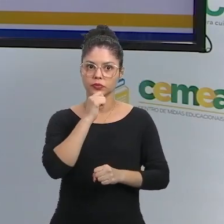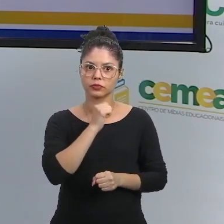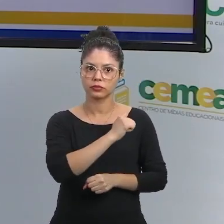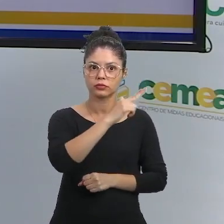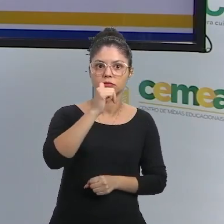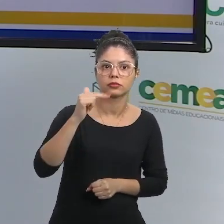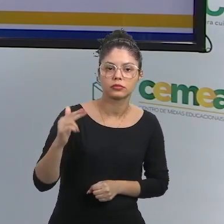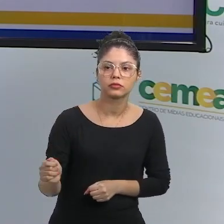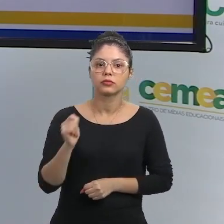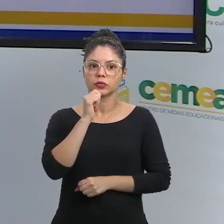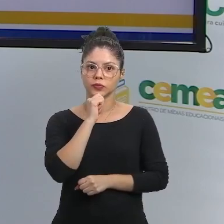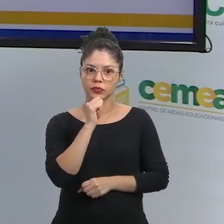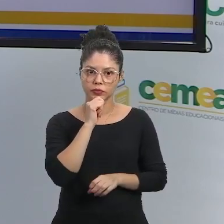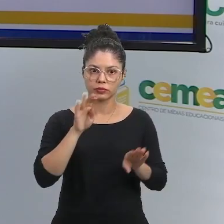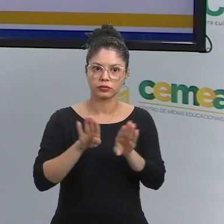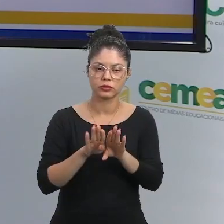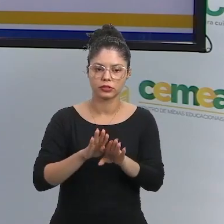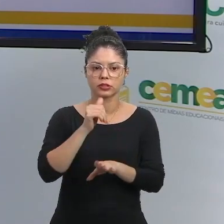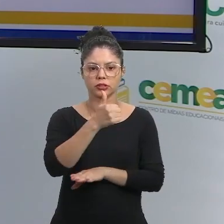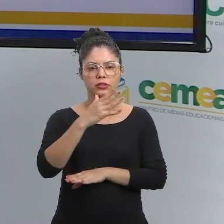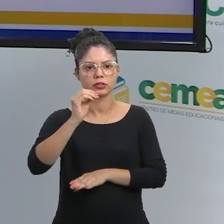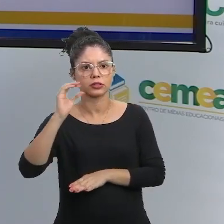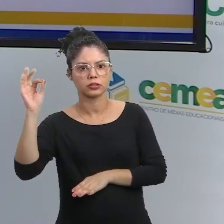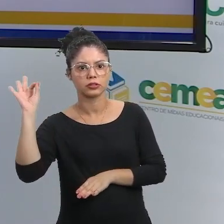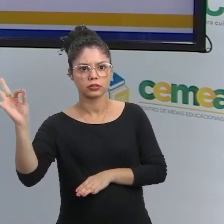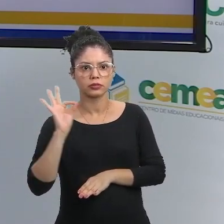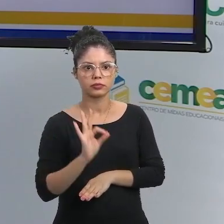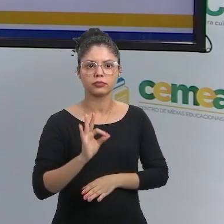modelo ele é 100%